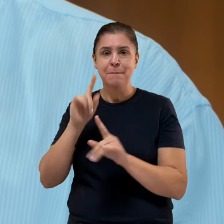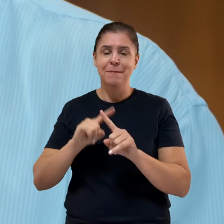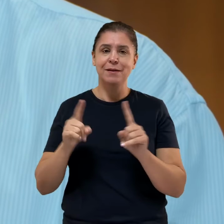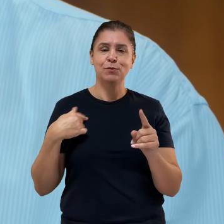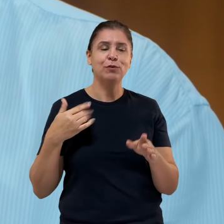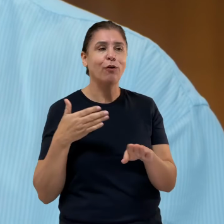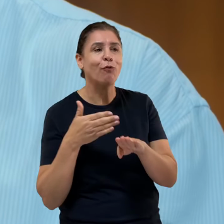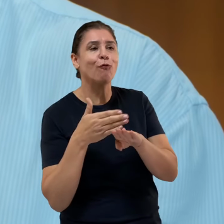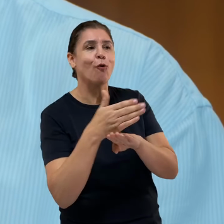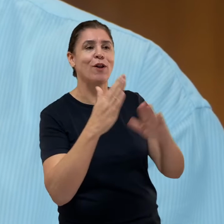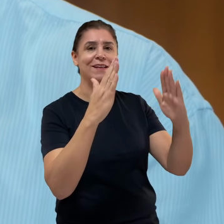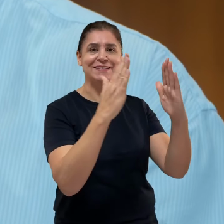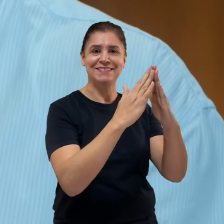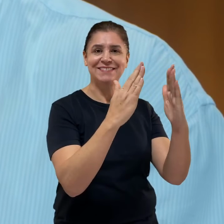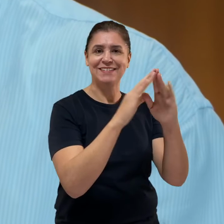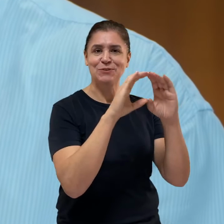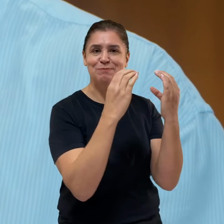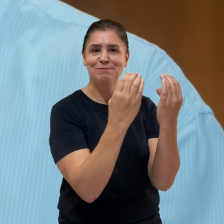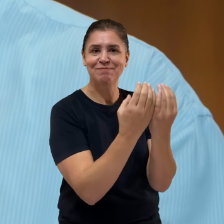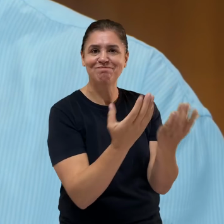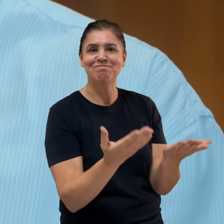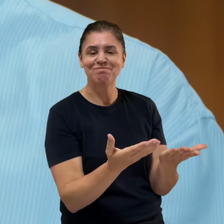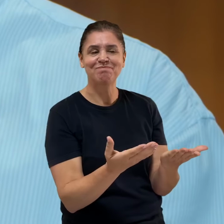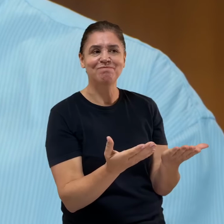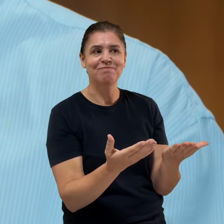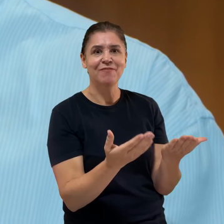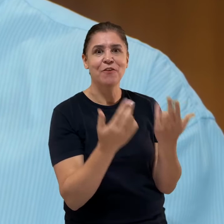Quando eu começo a celebrar nas casas.